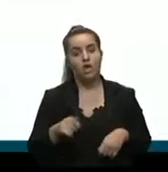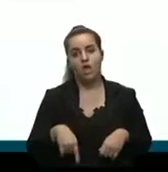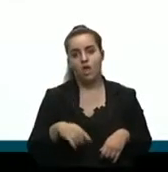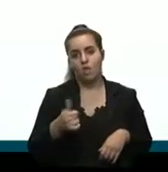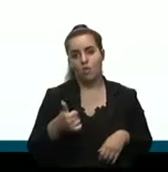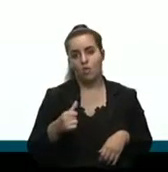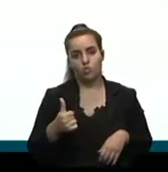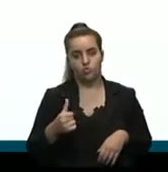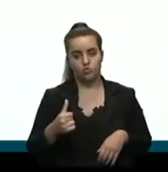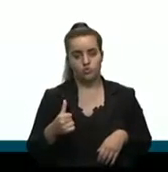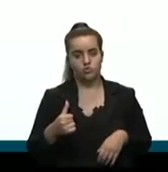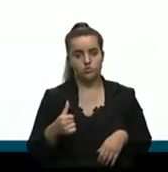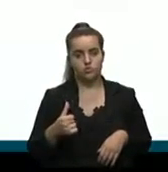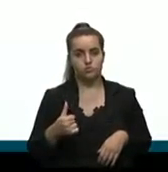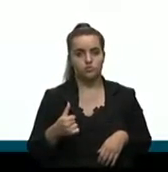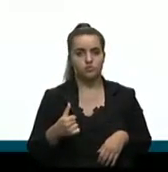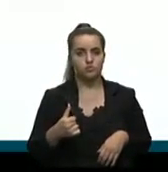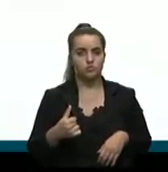11,